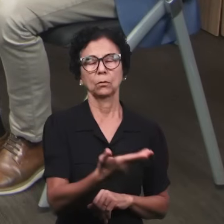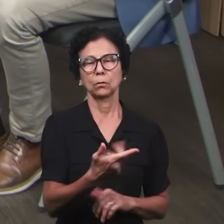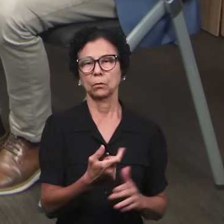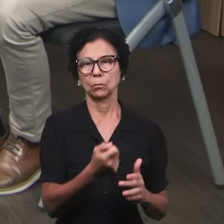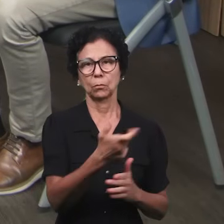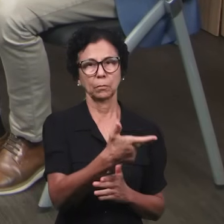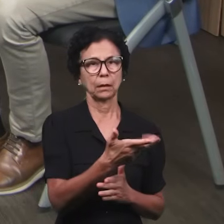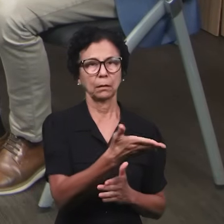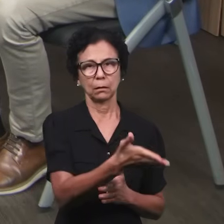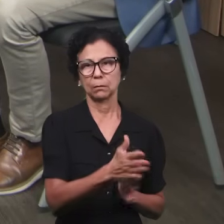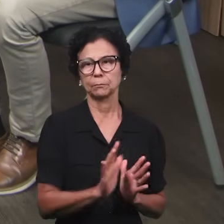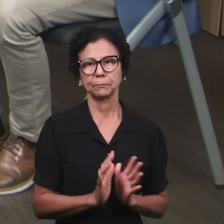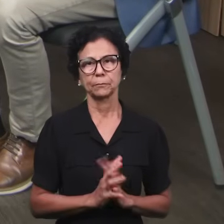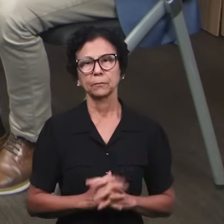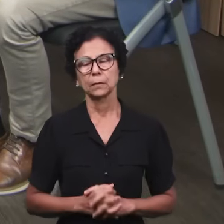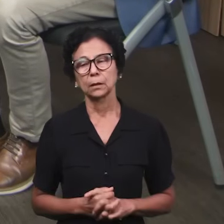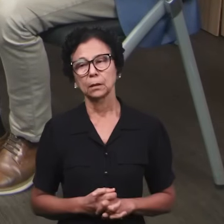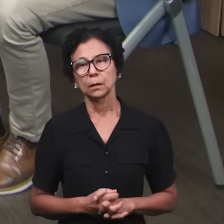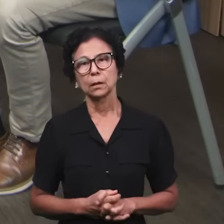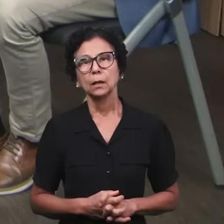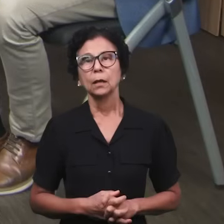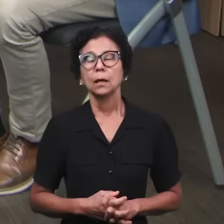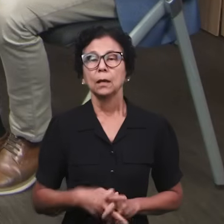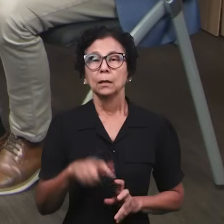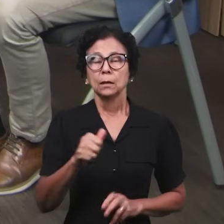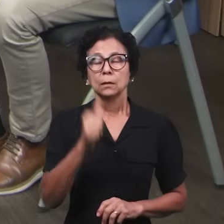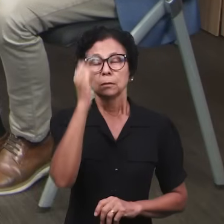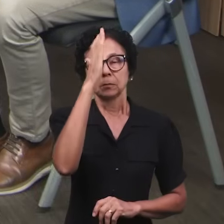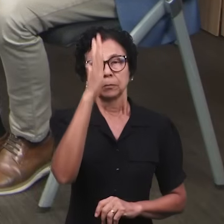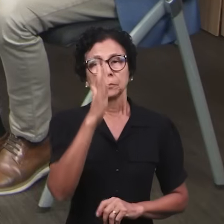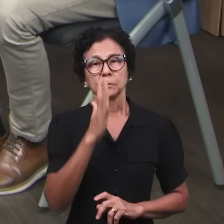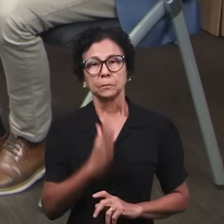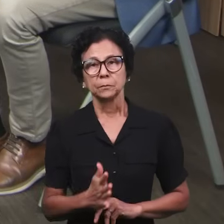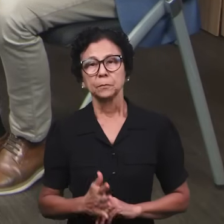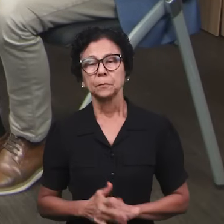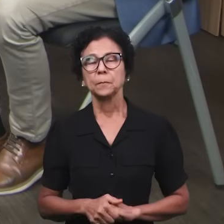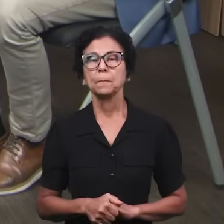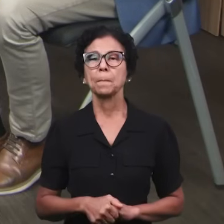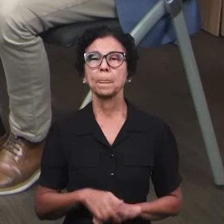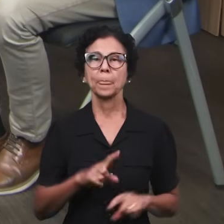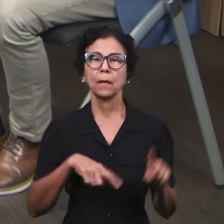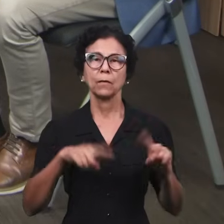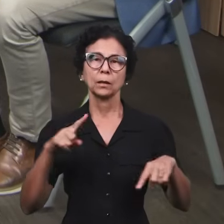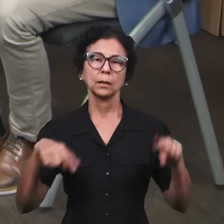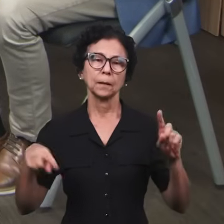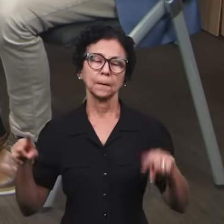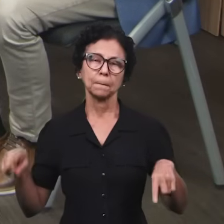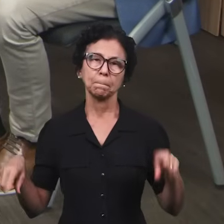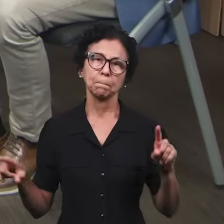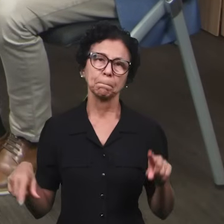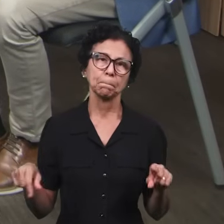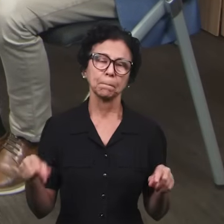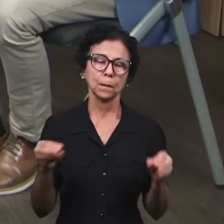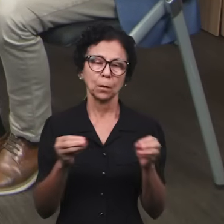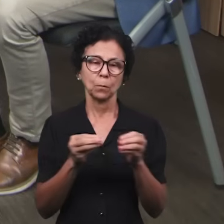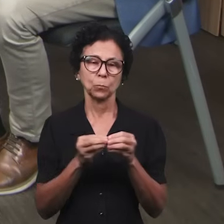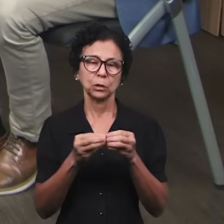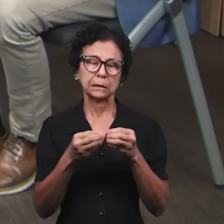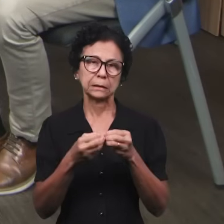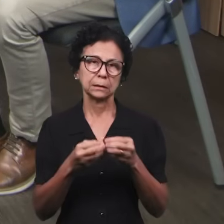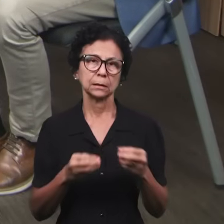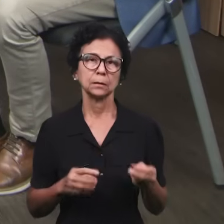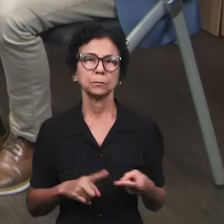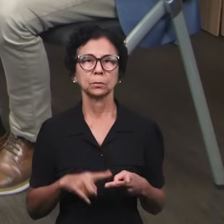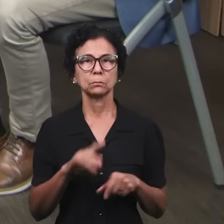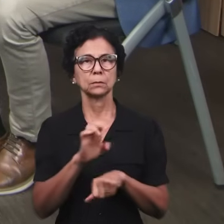aquisição, locação e tal. Mas dentro do território nacional, você tem variações, sejam entre municípios, sejam entre